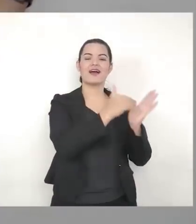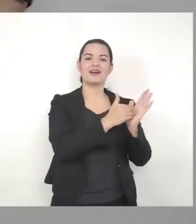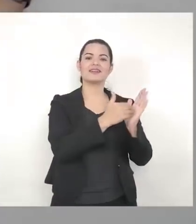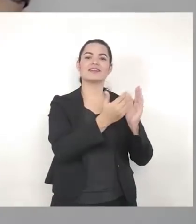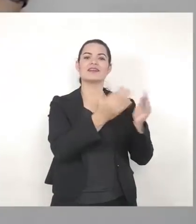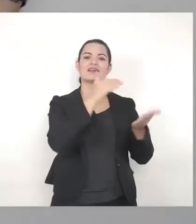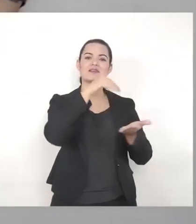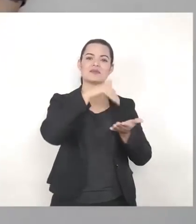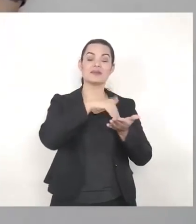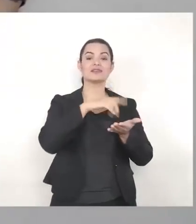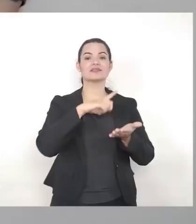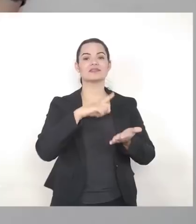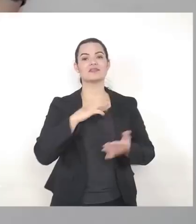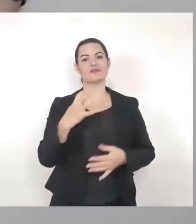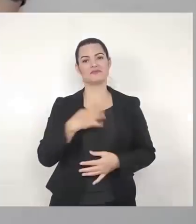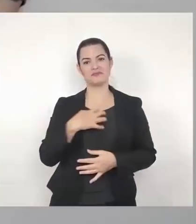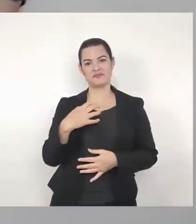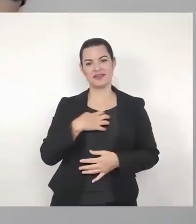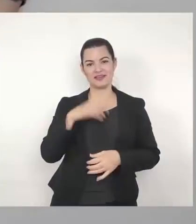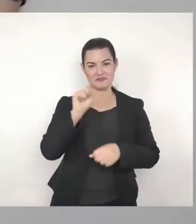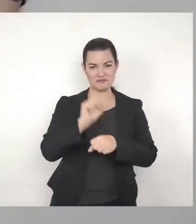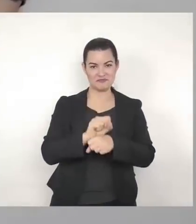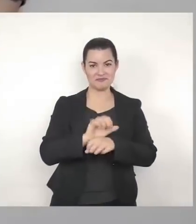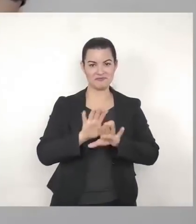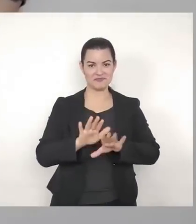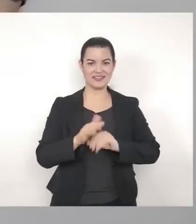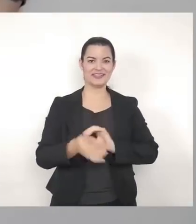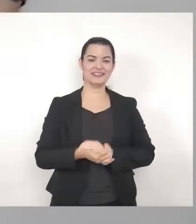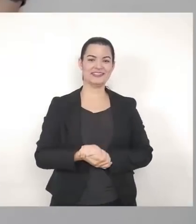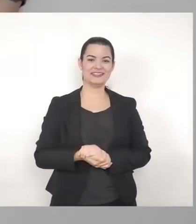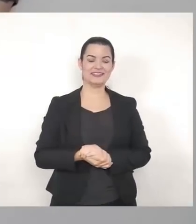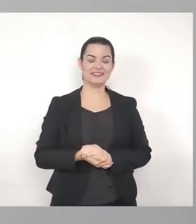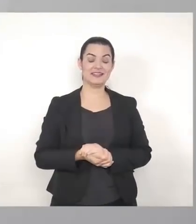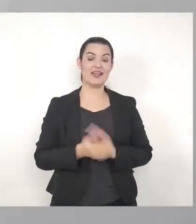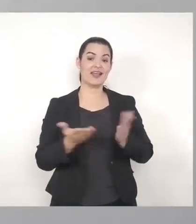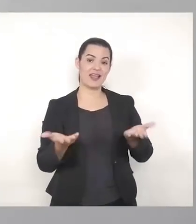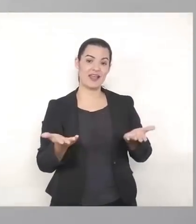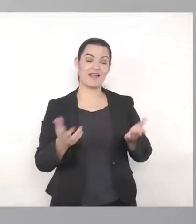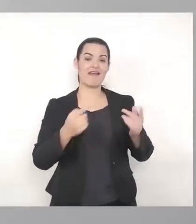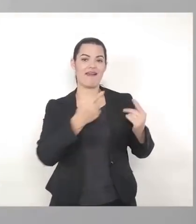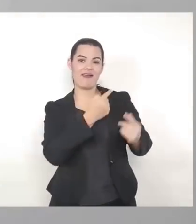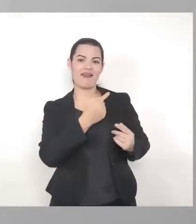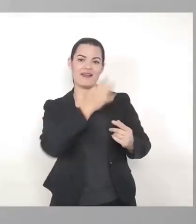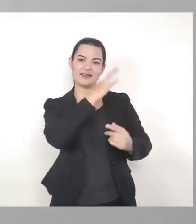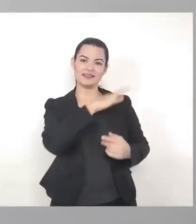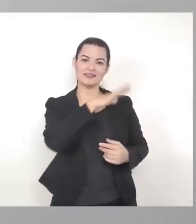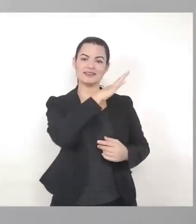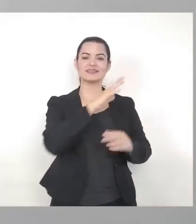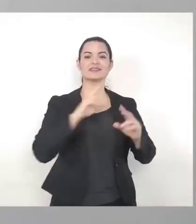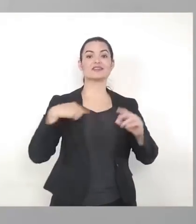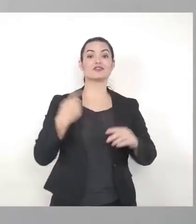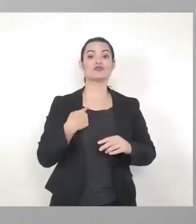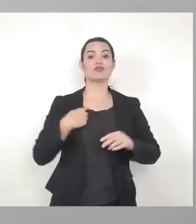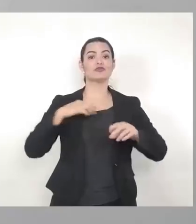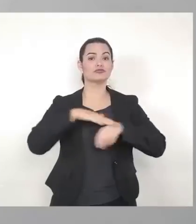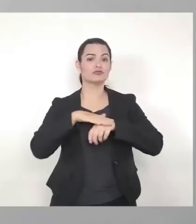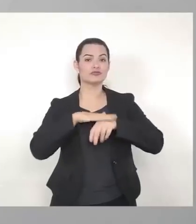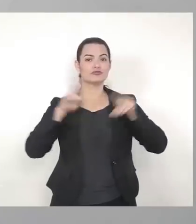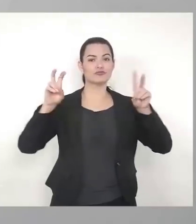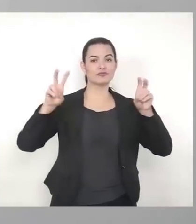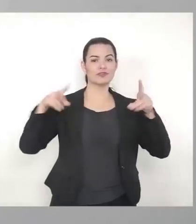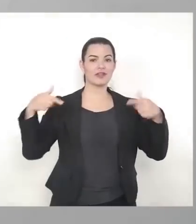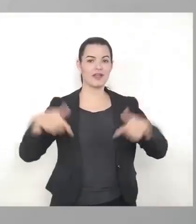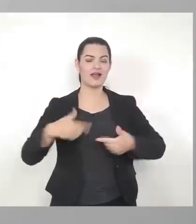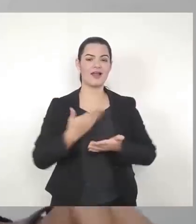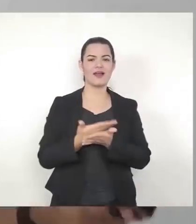aqui embaixo, onde nós temos o estado da Bahia, tá bom? Então, é sobre essa região que nós estamos